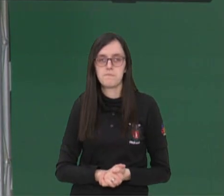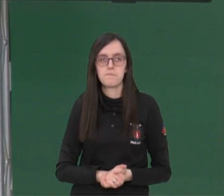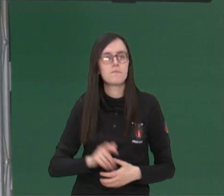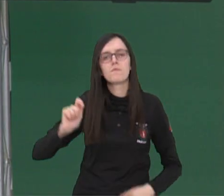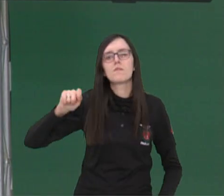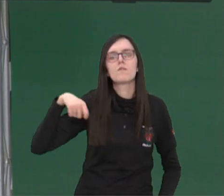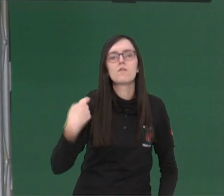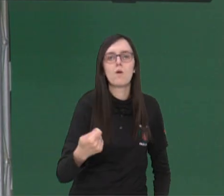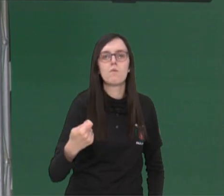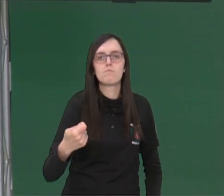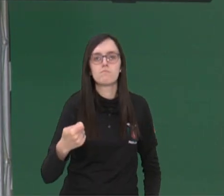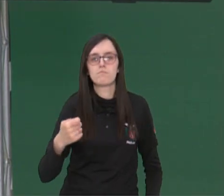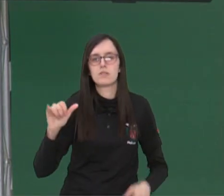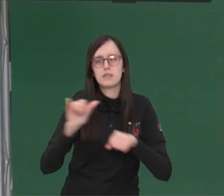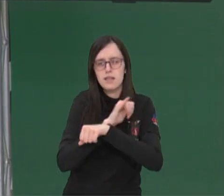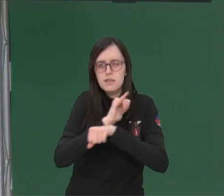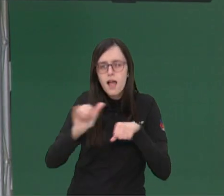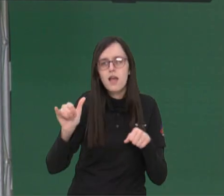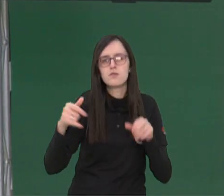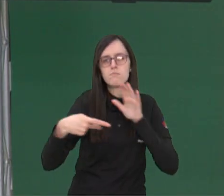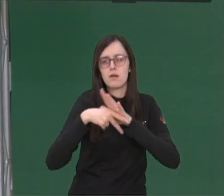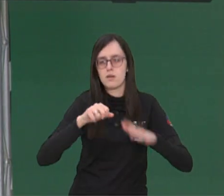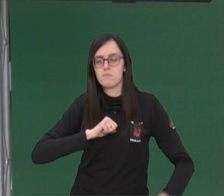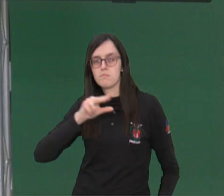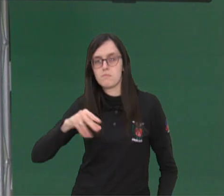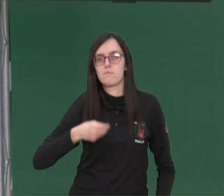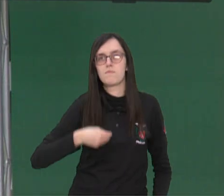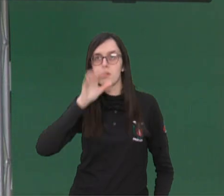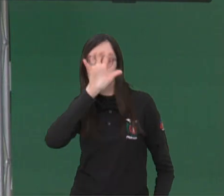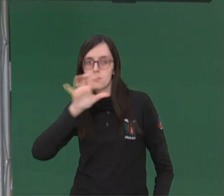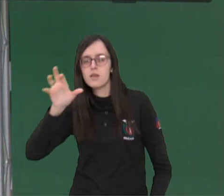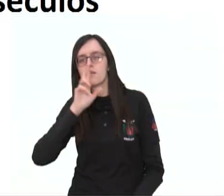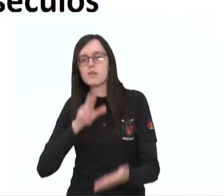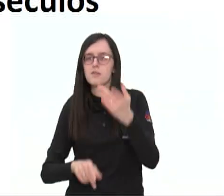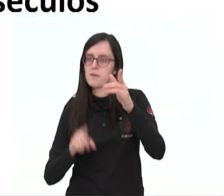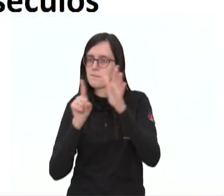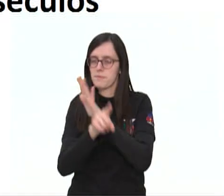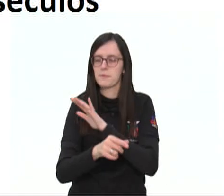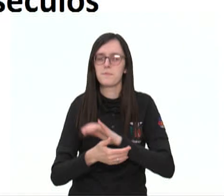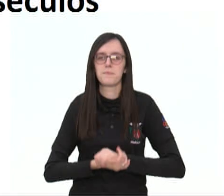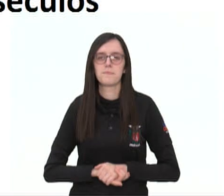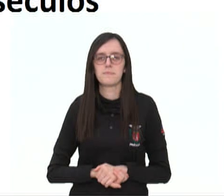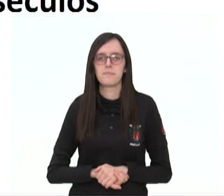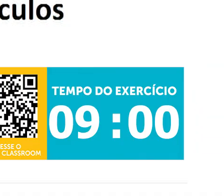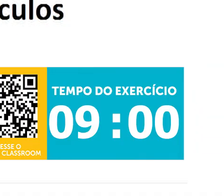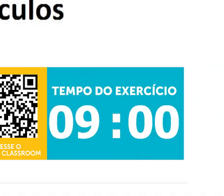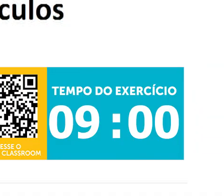sobre essas estratégias portuguesas na região, responda essa questão.